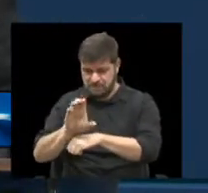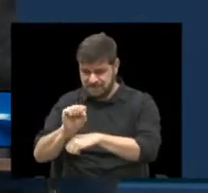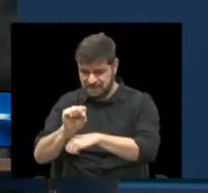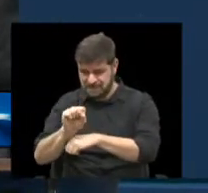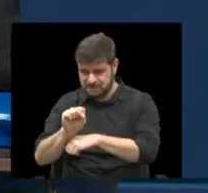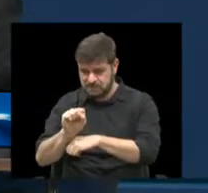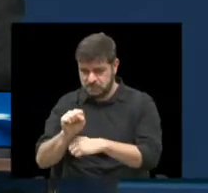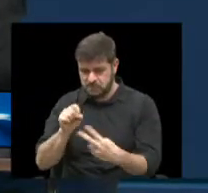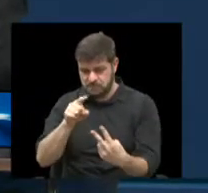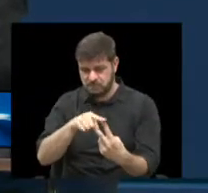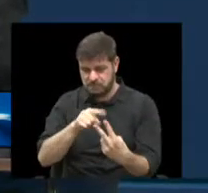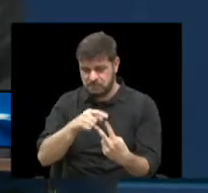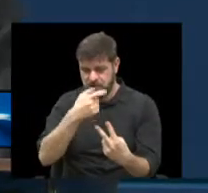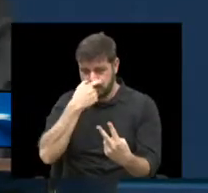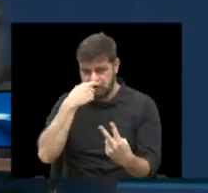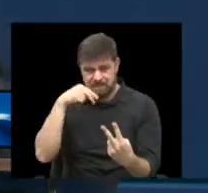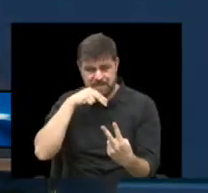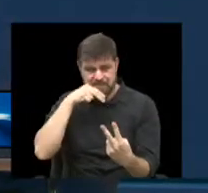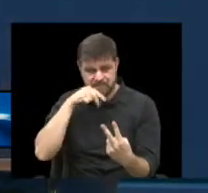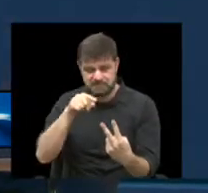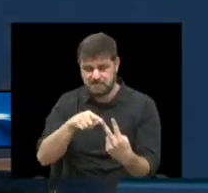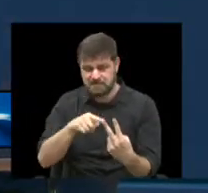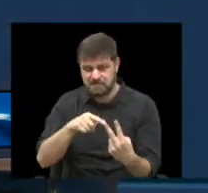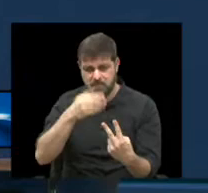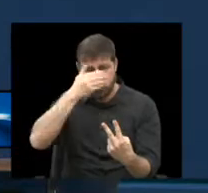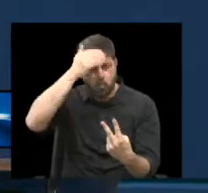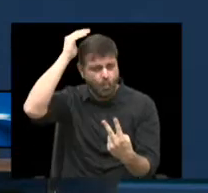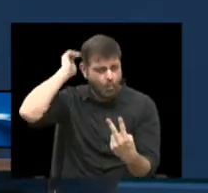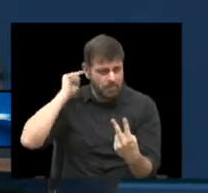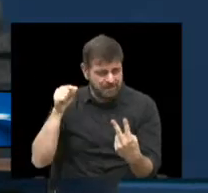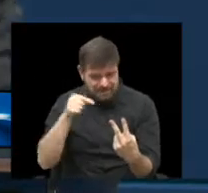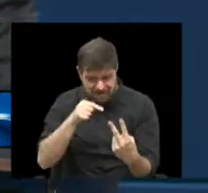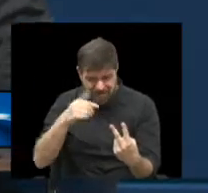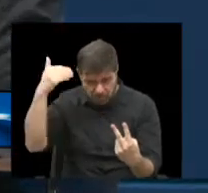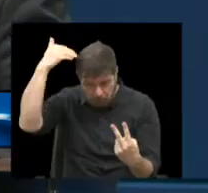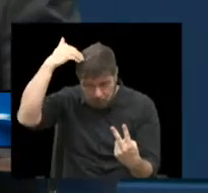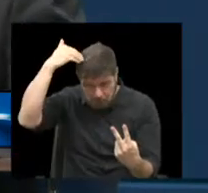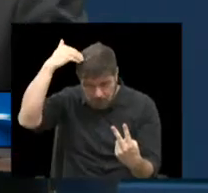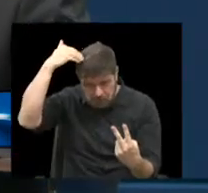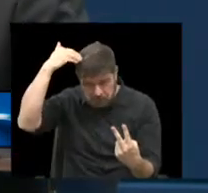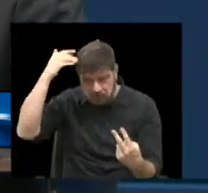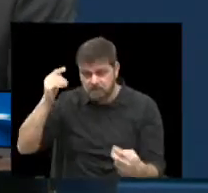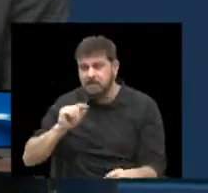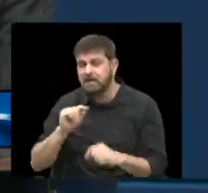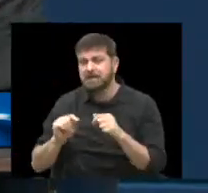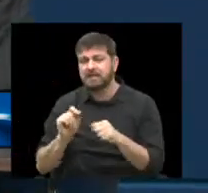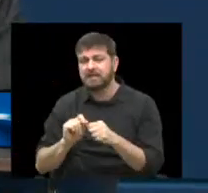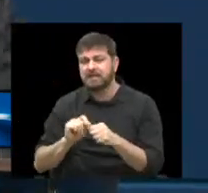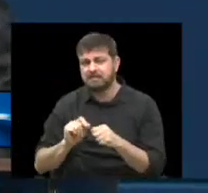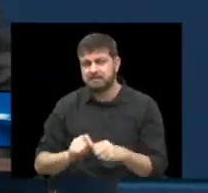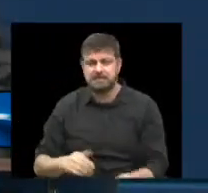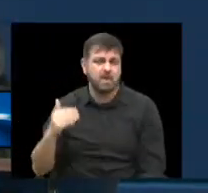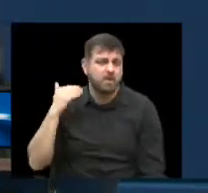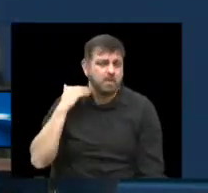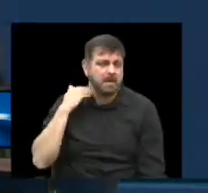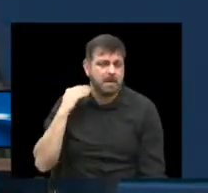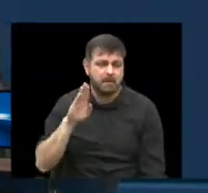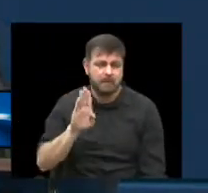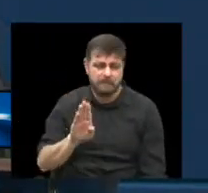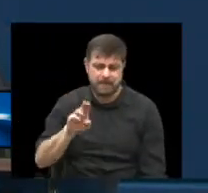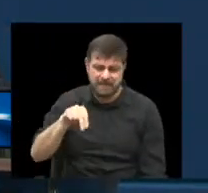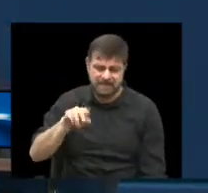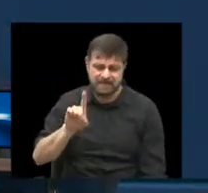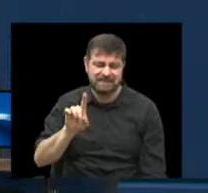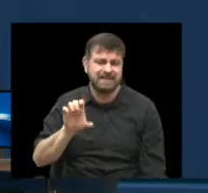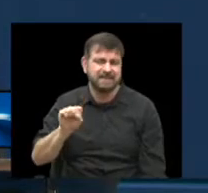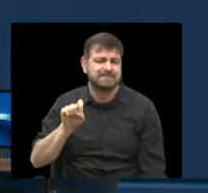dois? E o restante que estavam no poder? Quem concedeu, o BNDES que concedeu